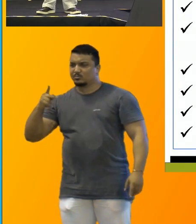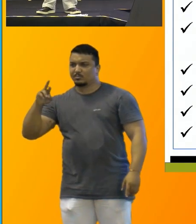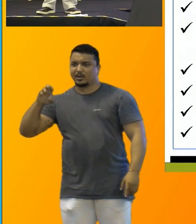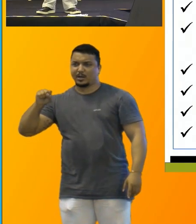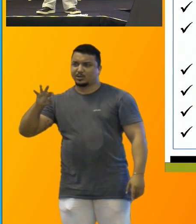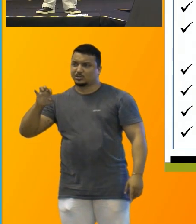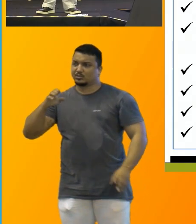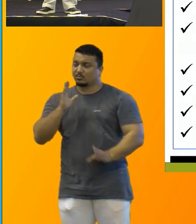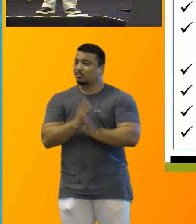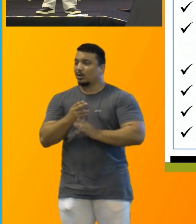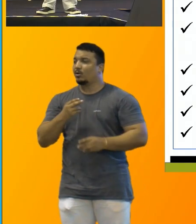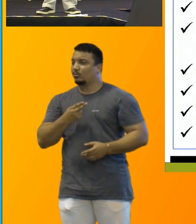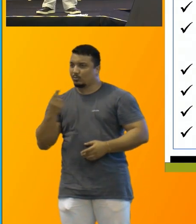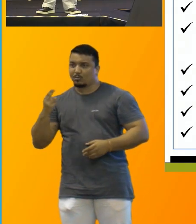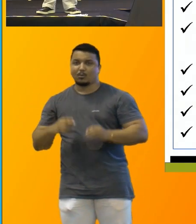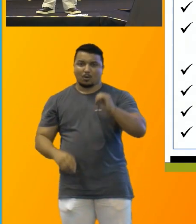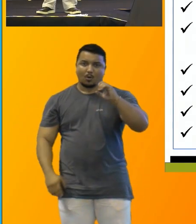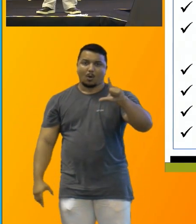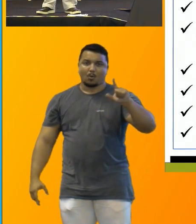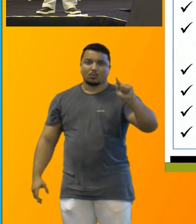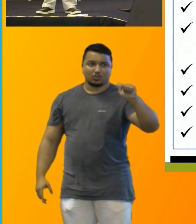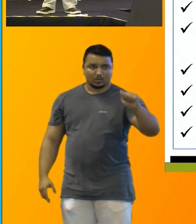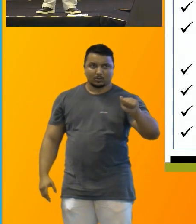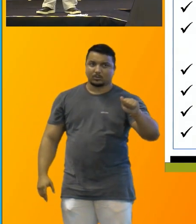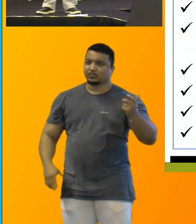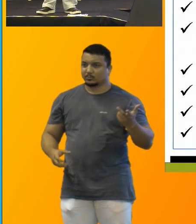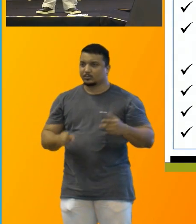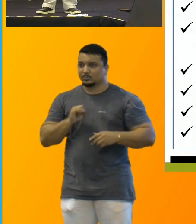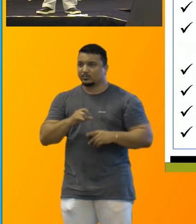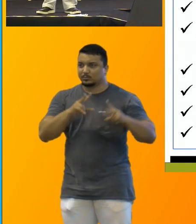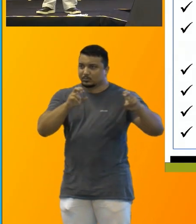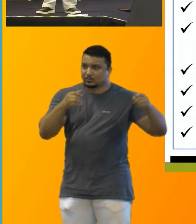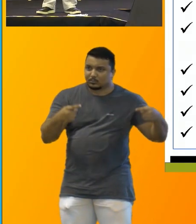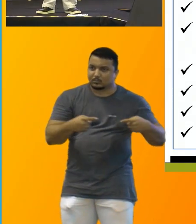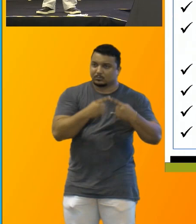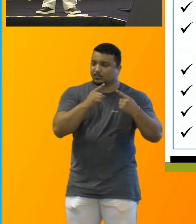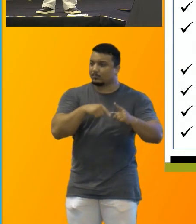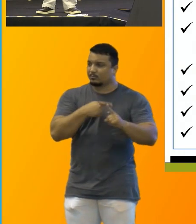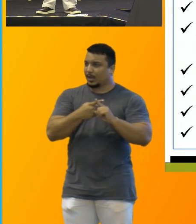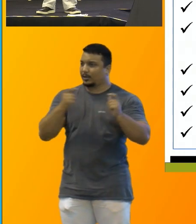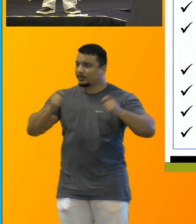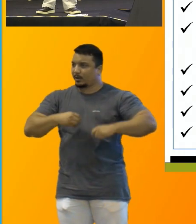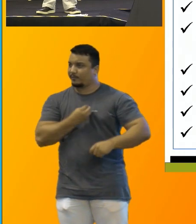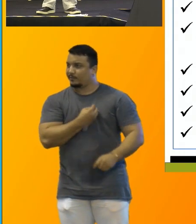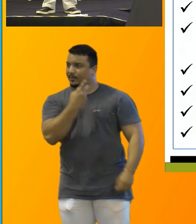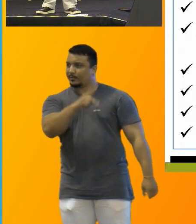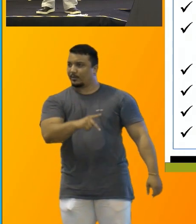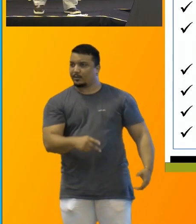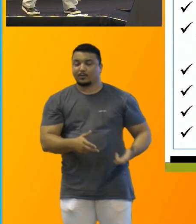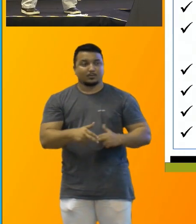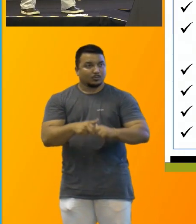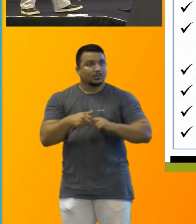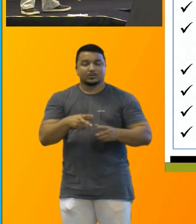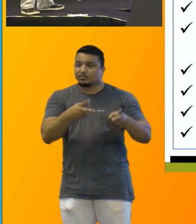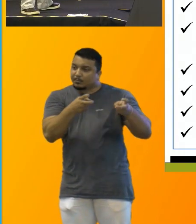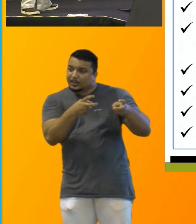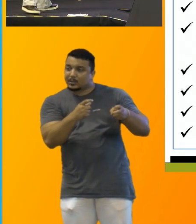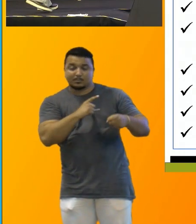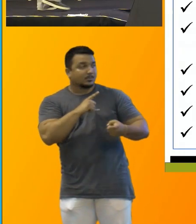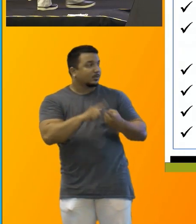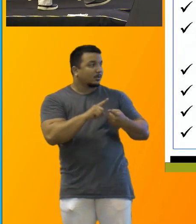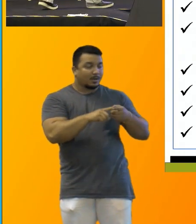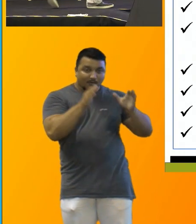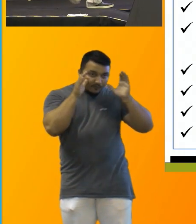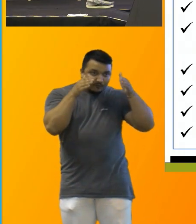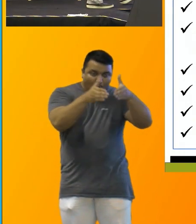porque o nome do filme seja Olga. Quando for Luiz Carlos Prestes, talvez ele fale mais de Prestes. É só você perceber e ajustar o